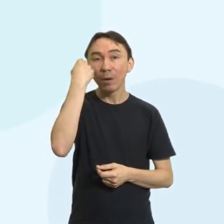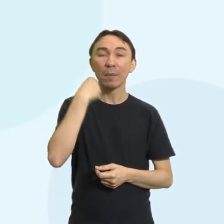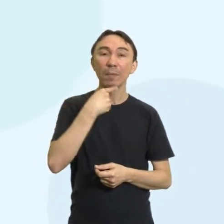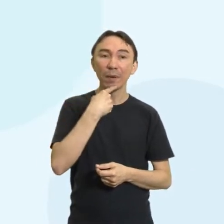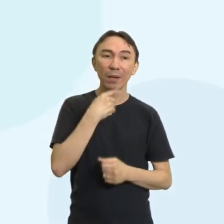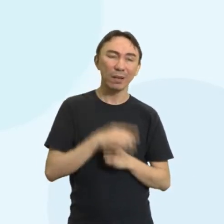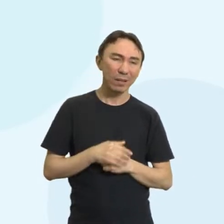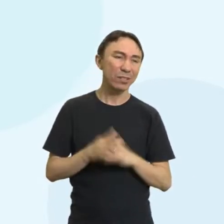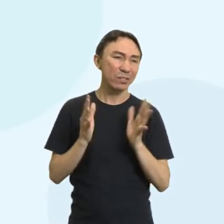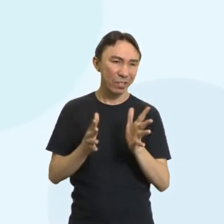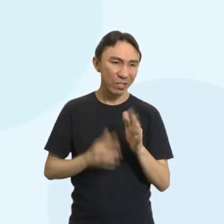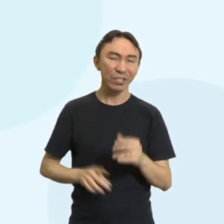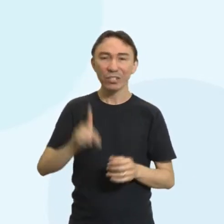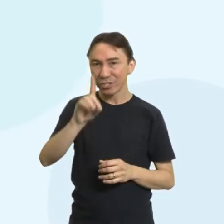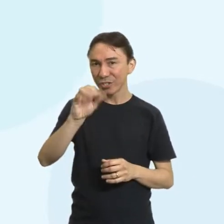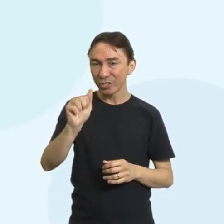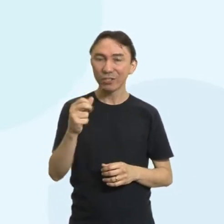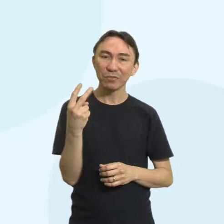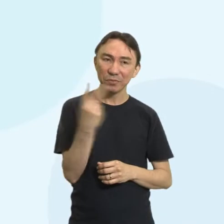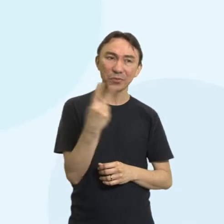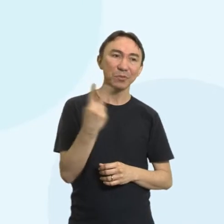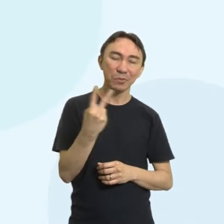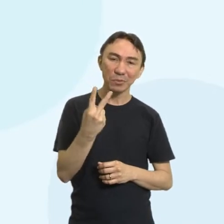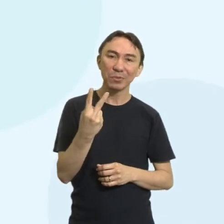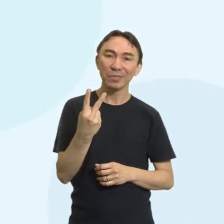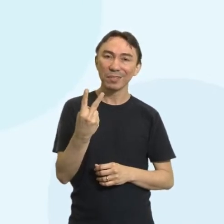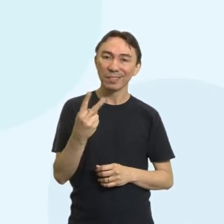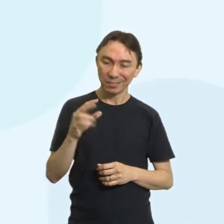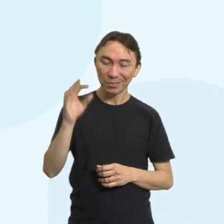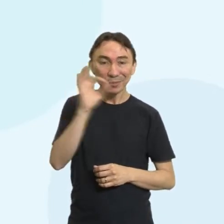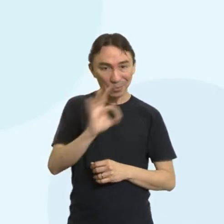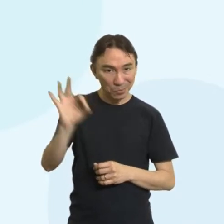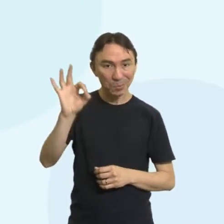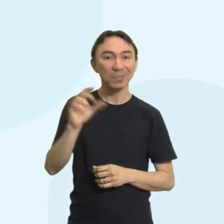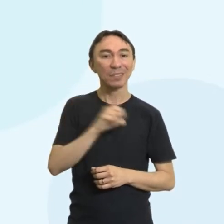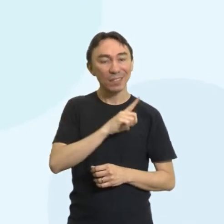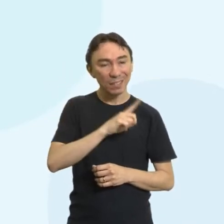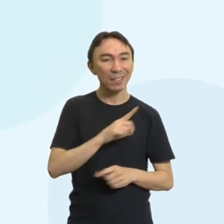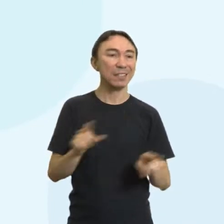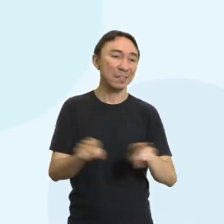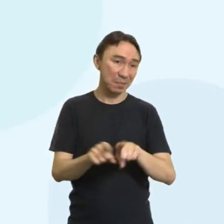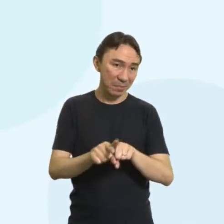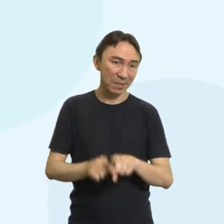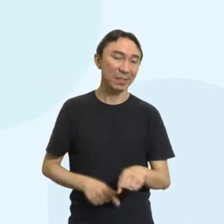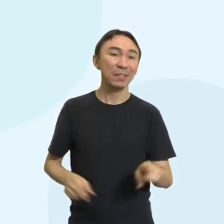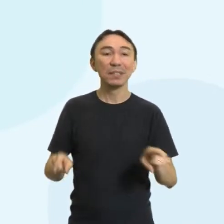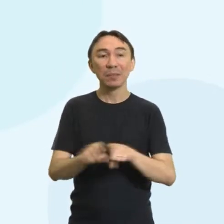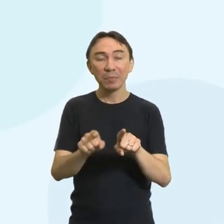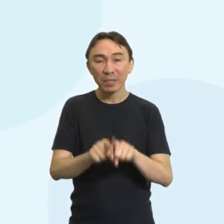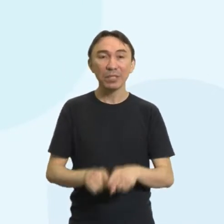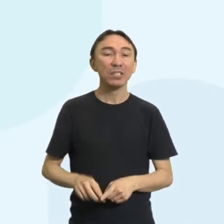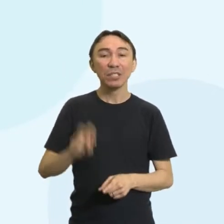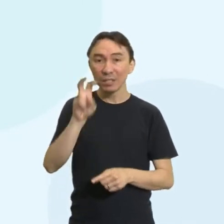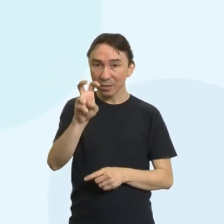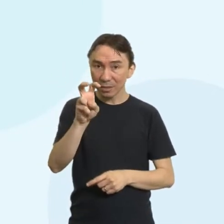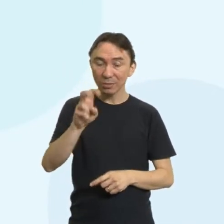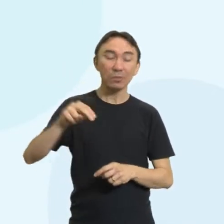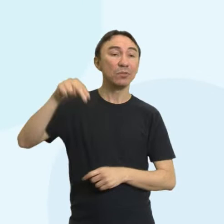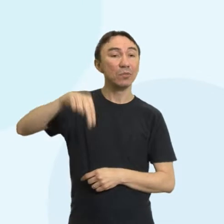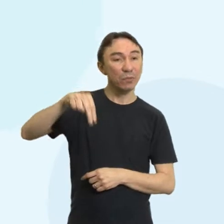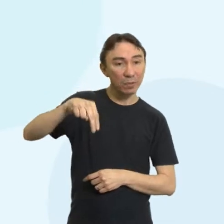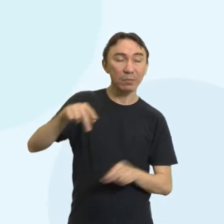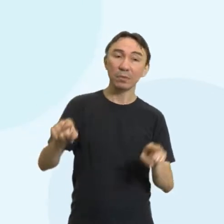uma formação sobre sistema de escrita alfabética. Também no dia 5/11 sobre letramento